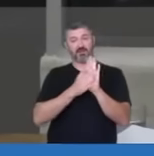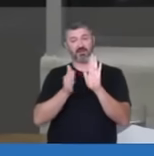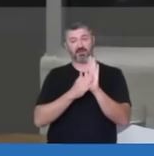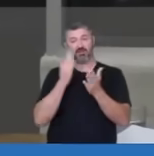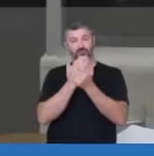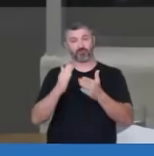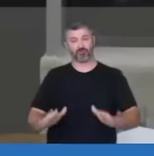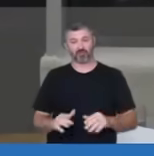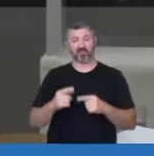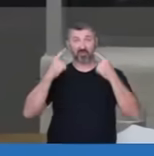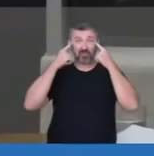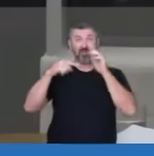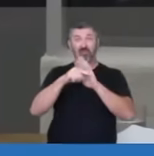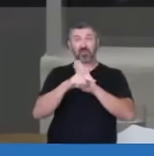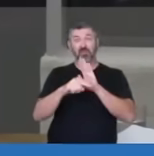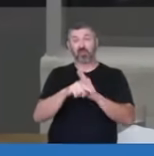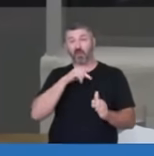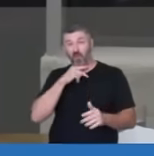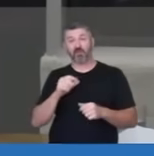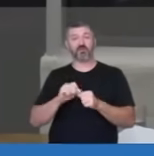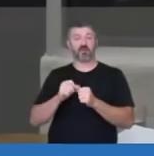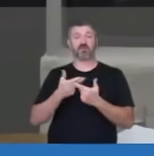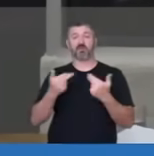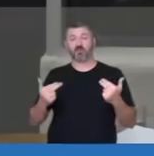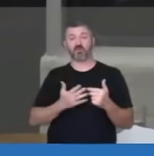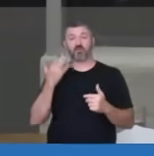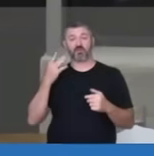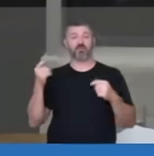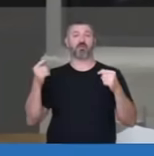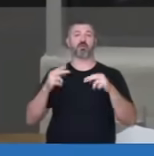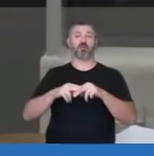de pessimismo, negativismo produzido pela grande mídia.